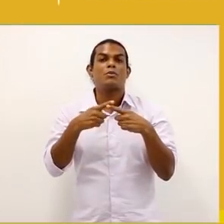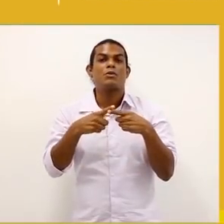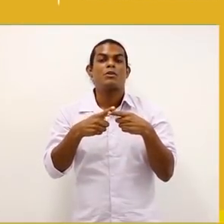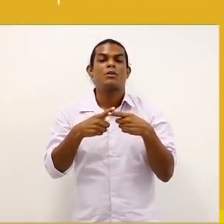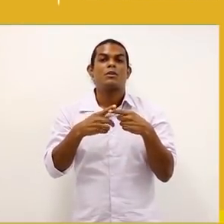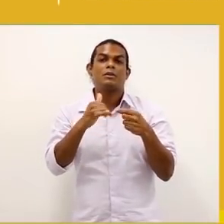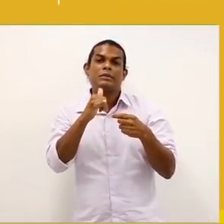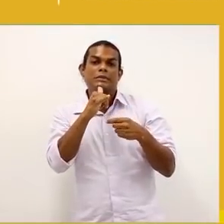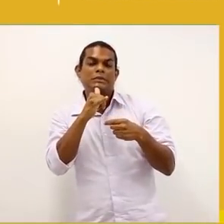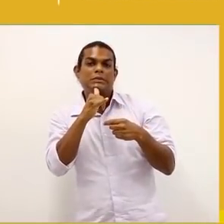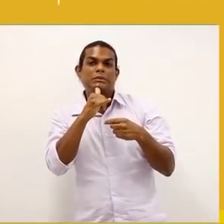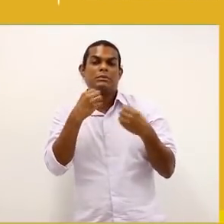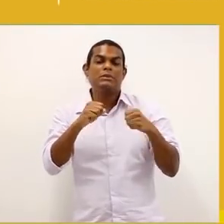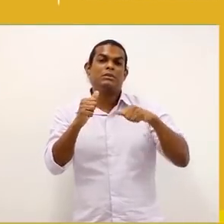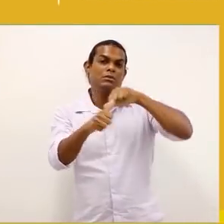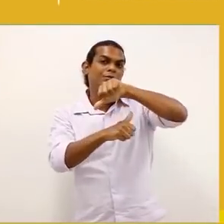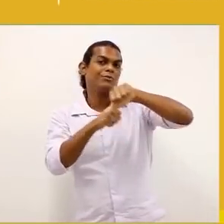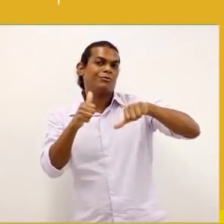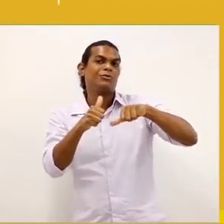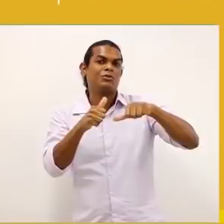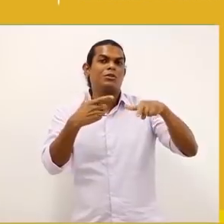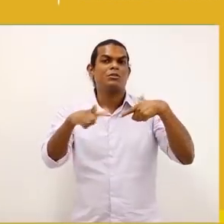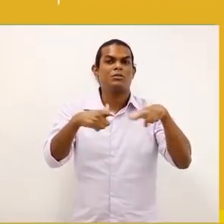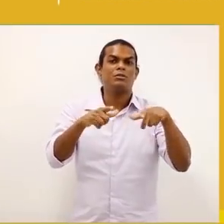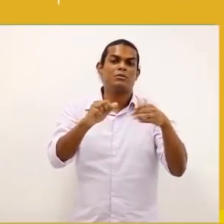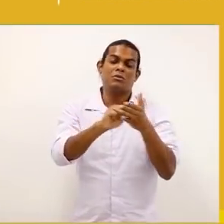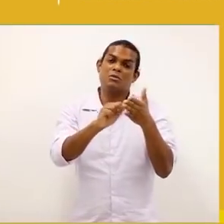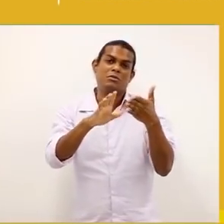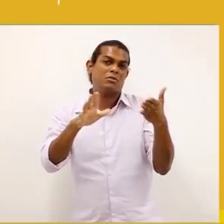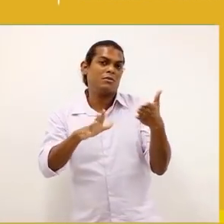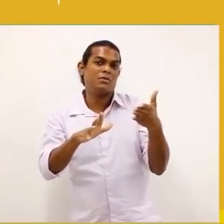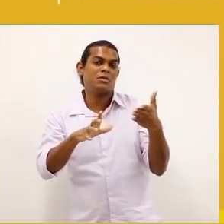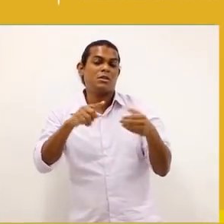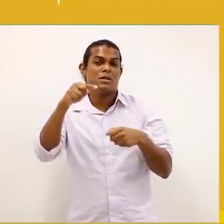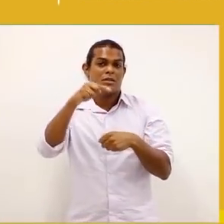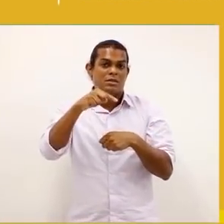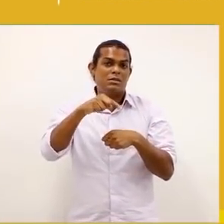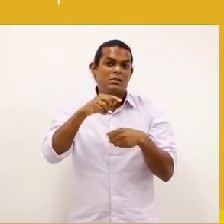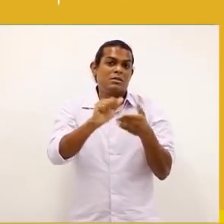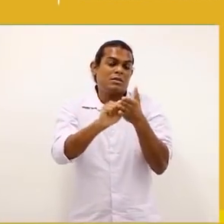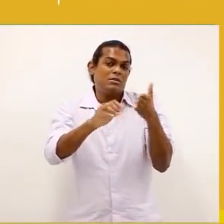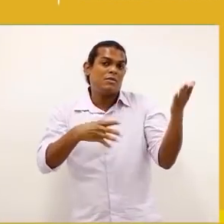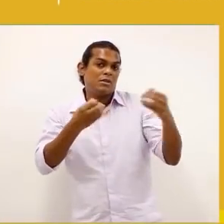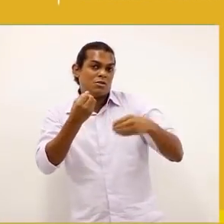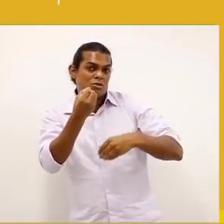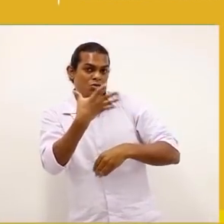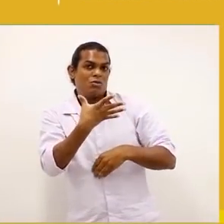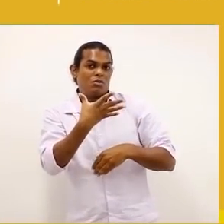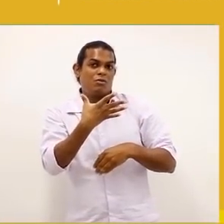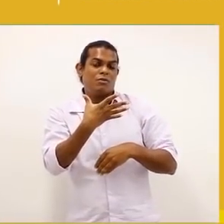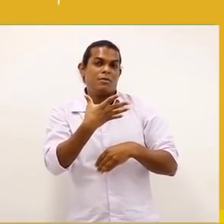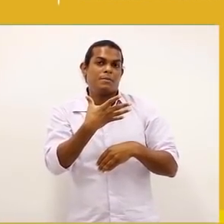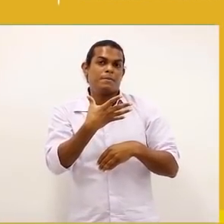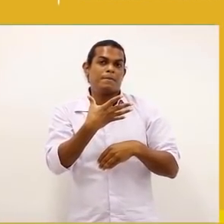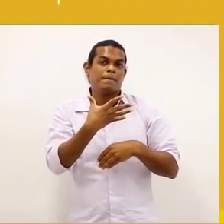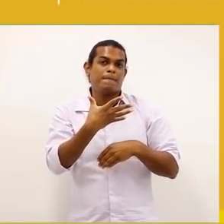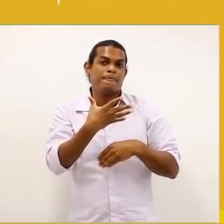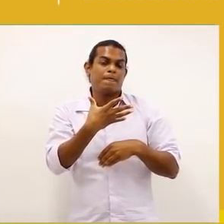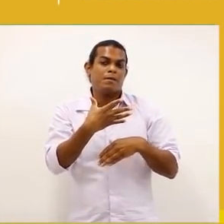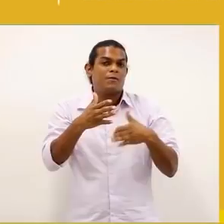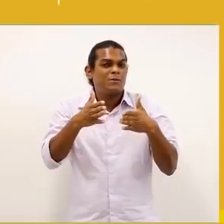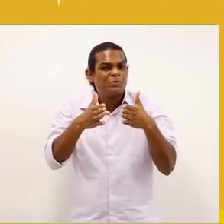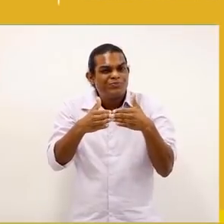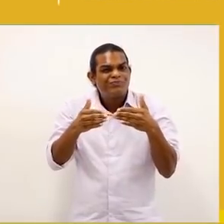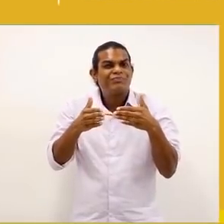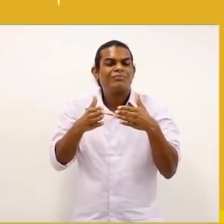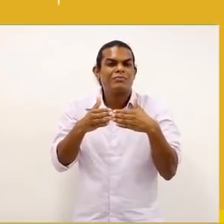exige uma atividade física, exige uma recorrência para a saúde, vai ser exposto o trabalhador num tipo de